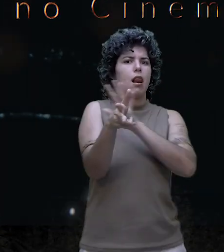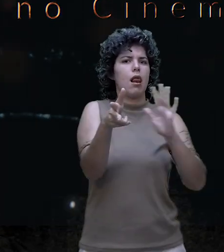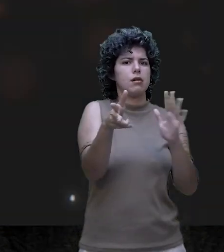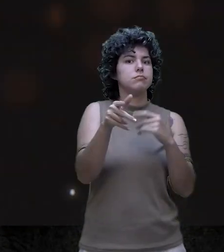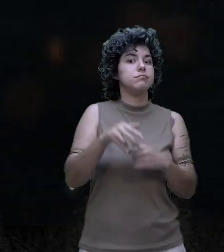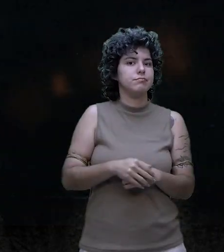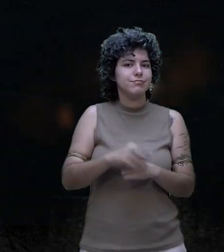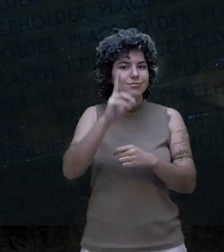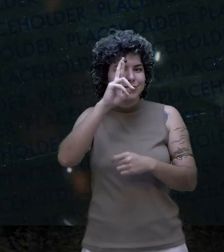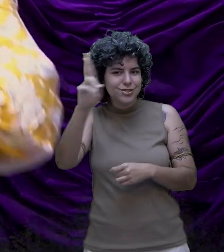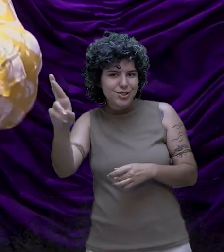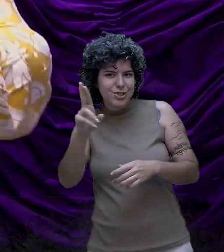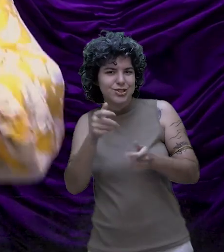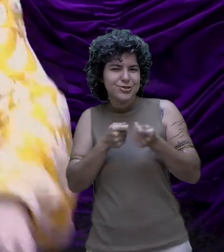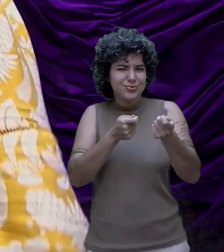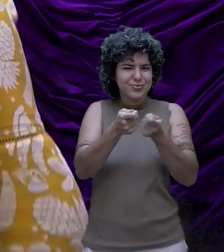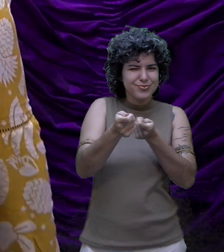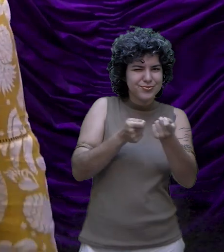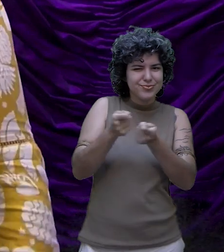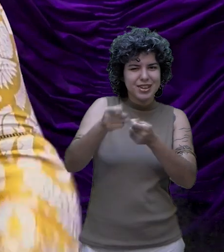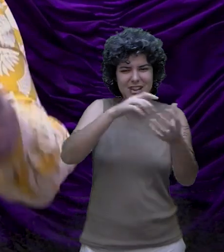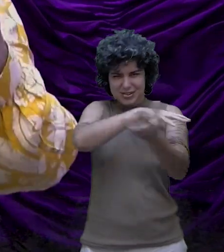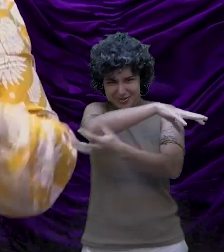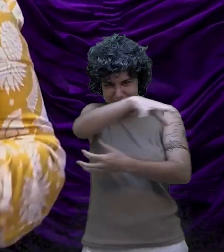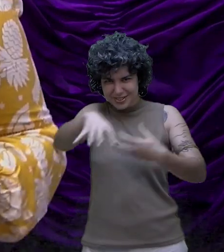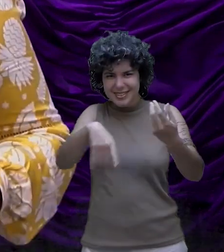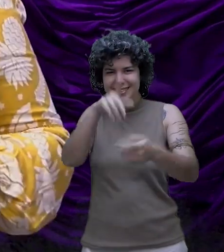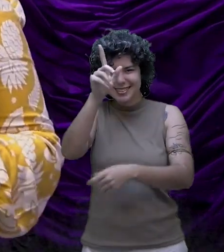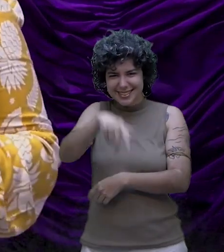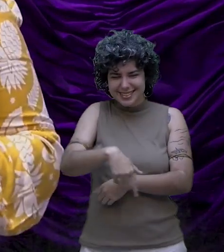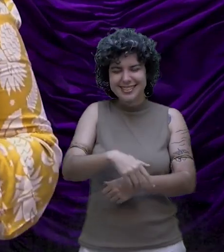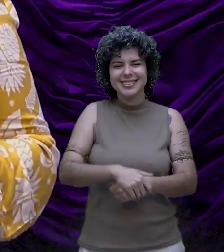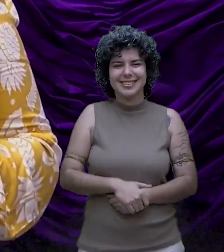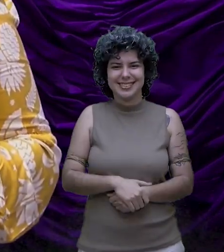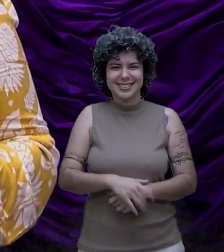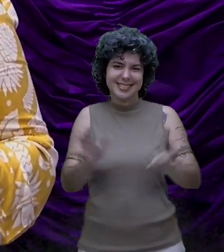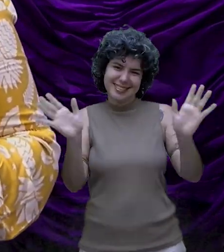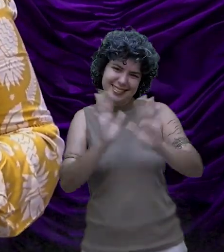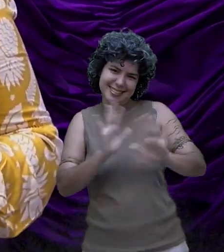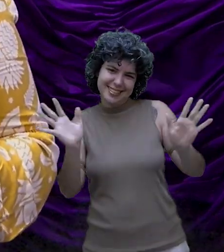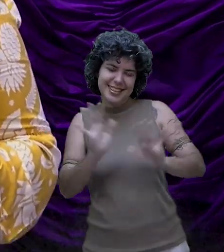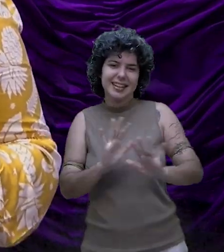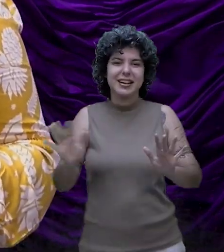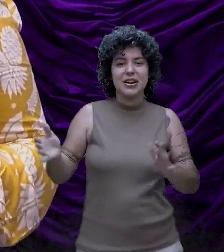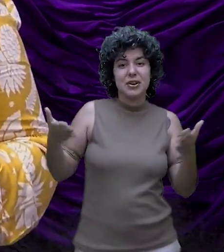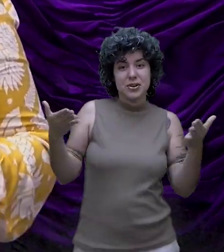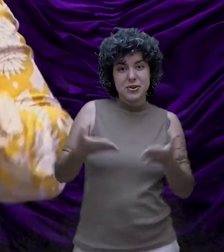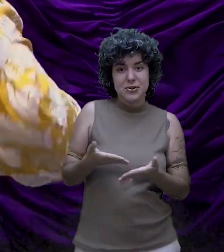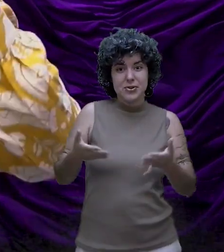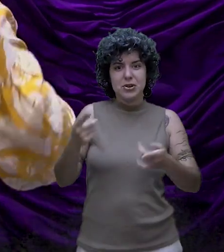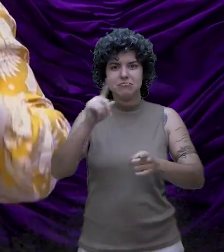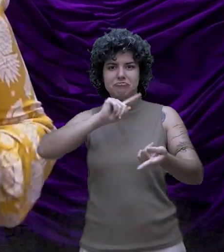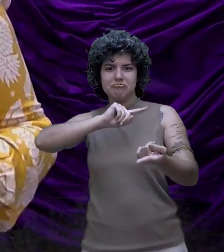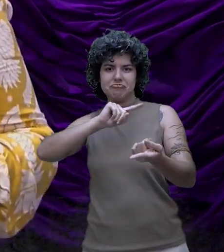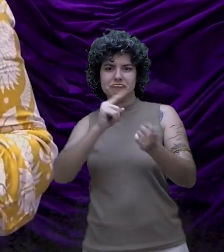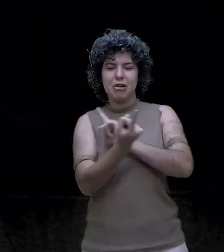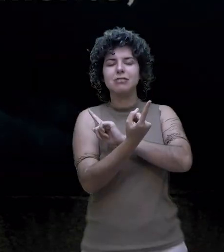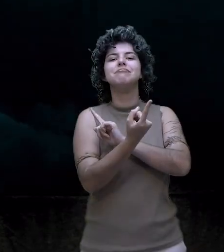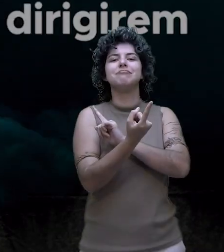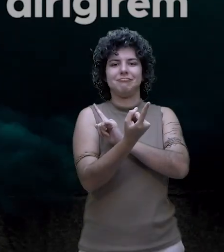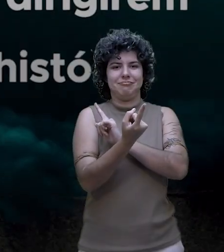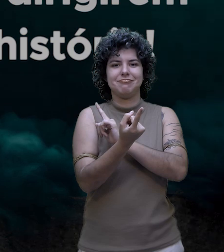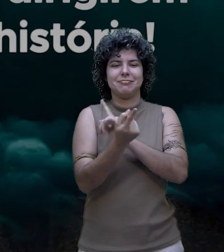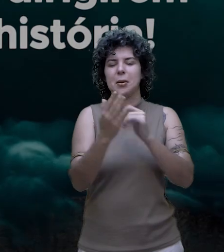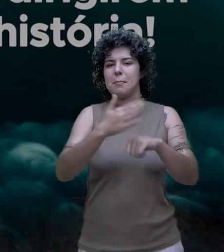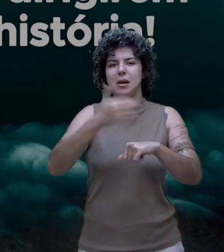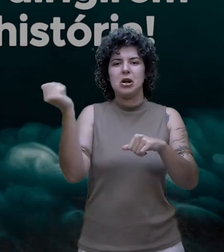das pipocas no cinema. Olá, pipoqueiros! Hoje vamos falar de um plot twist mais emocionante que o final de Inception. O